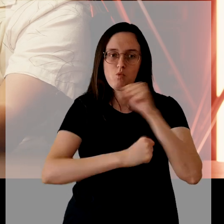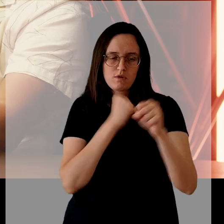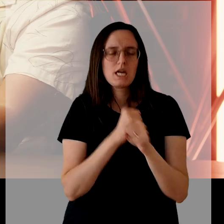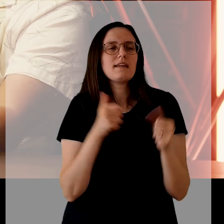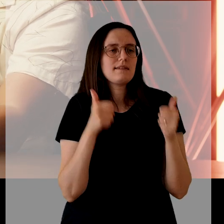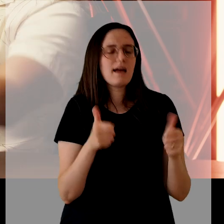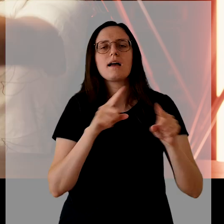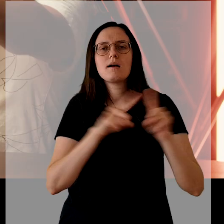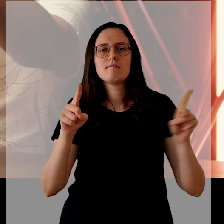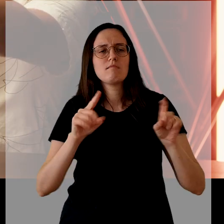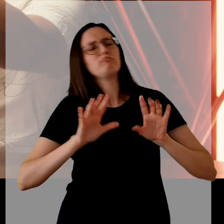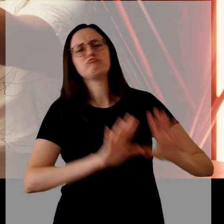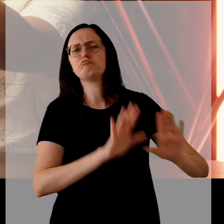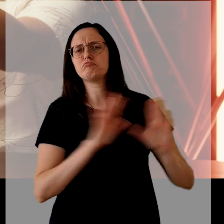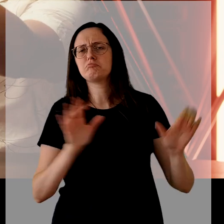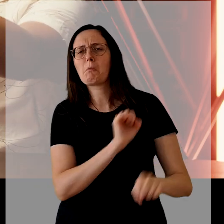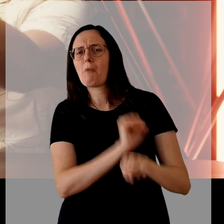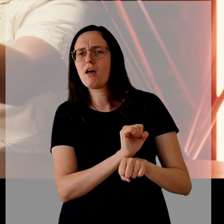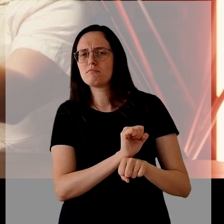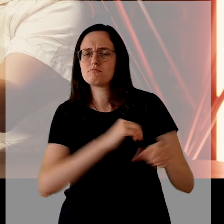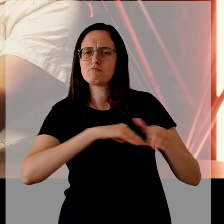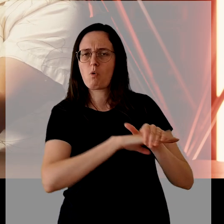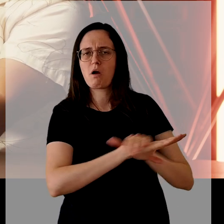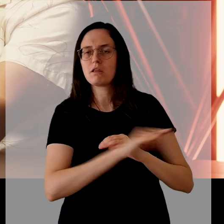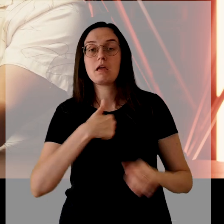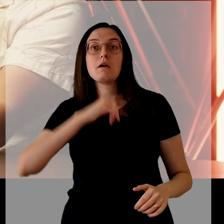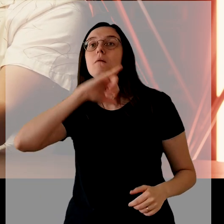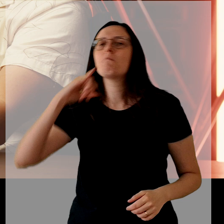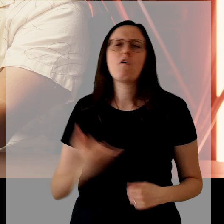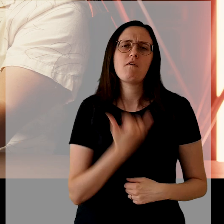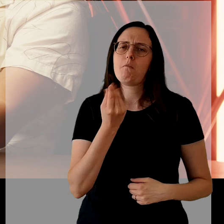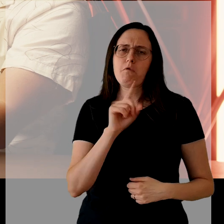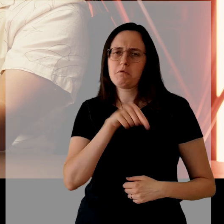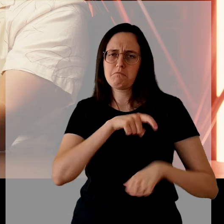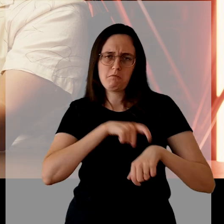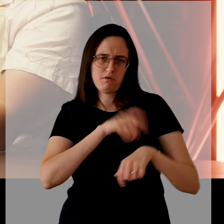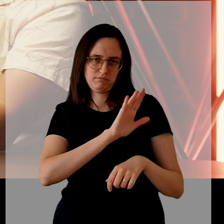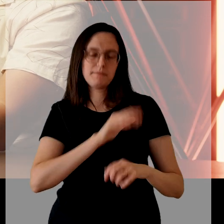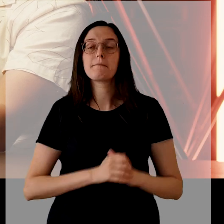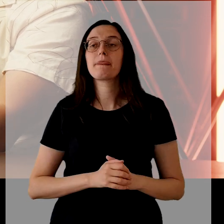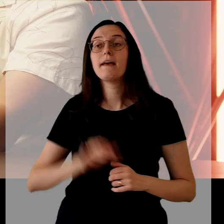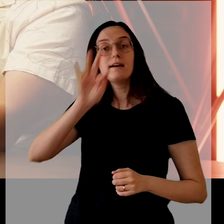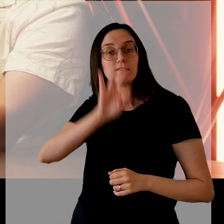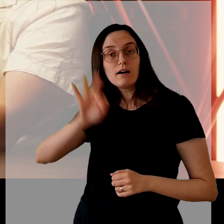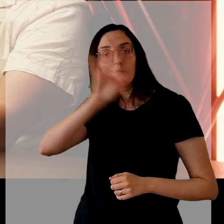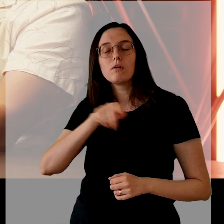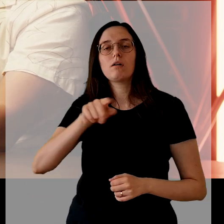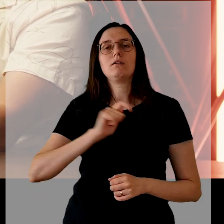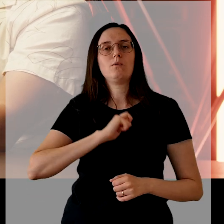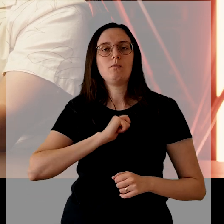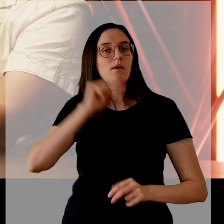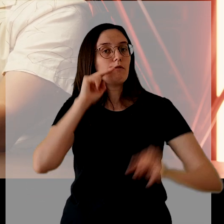que ficou lá. Isso aí ficou parado na minha formação e eu não aproveitei muito isso no momento. Na faculdade, na